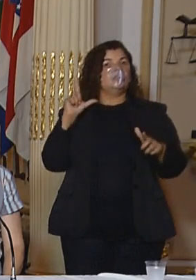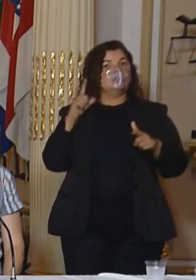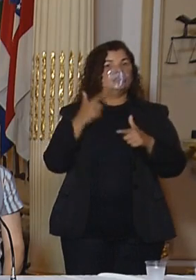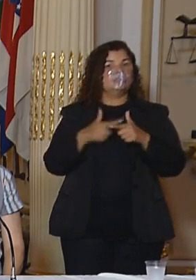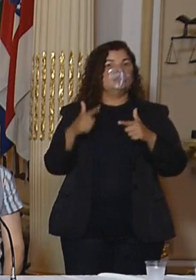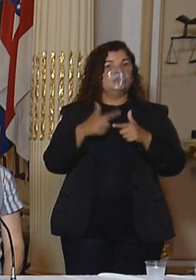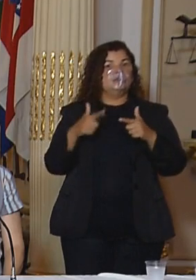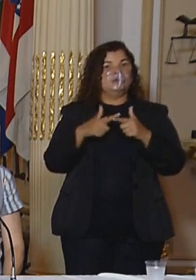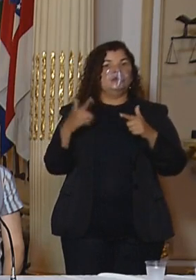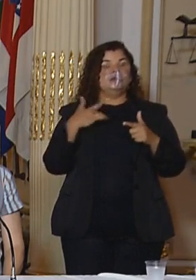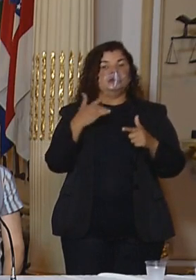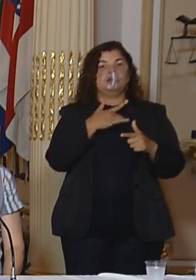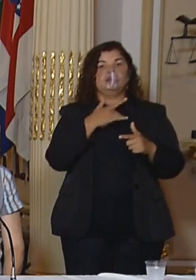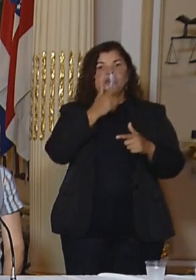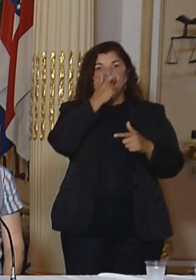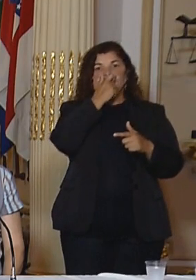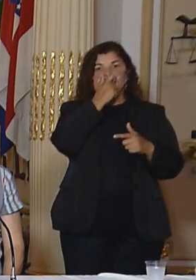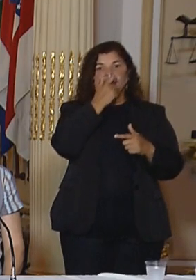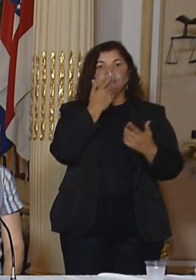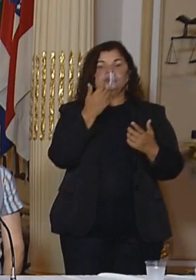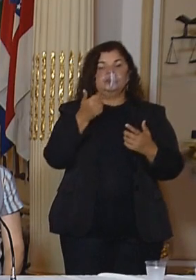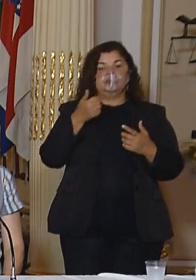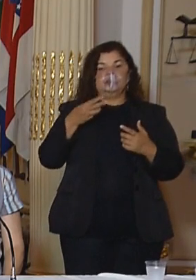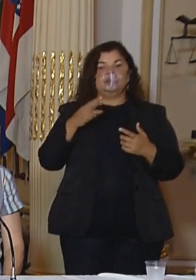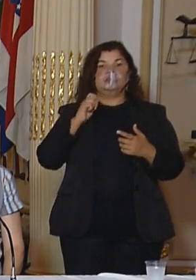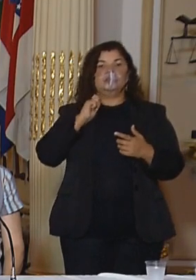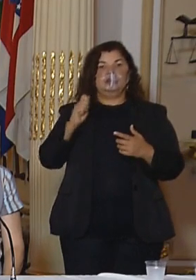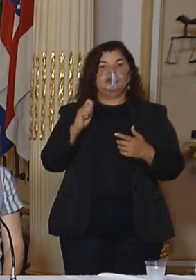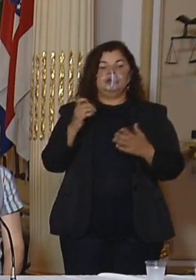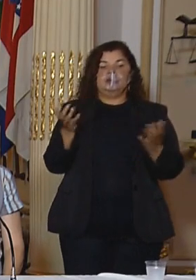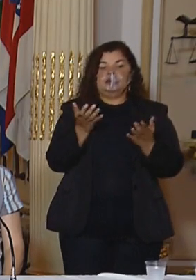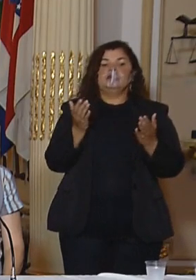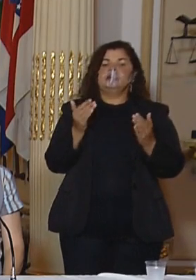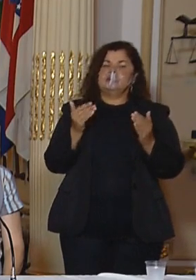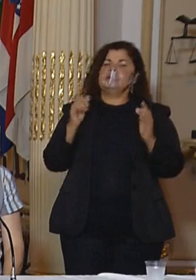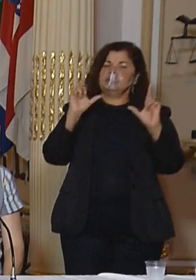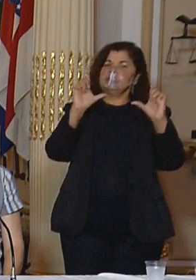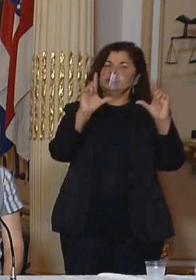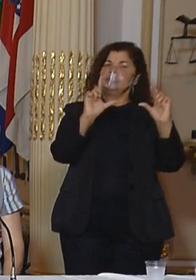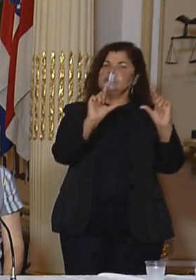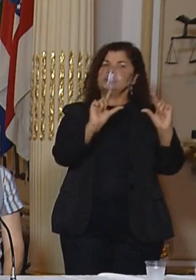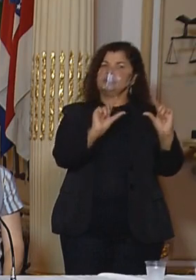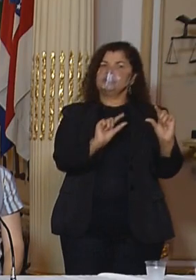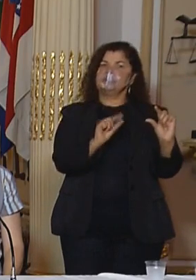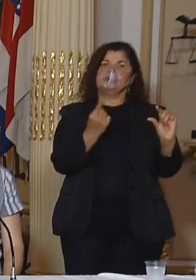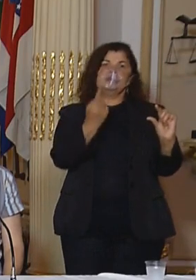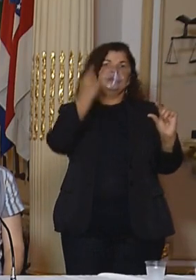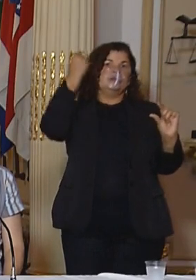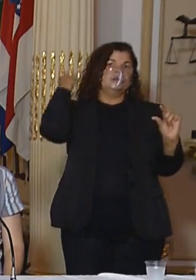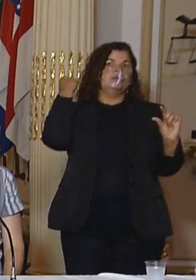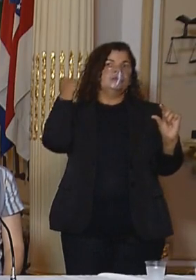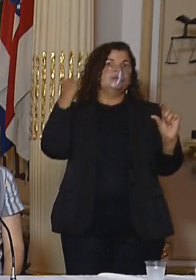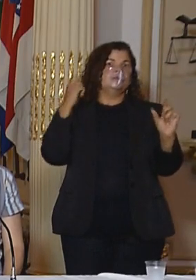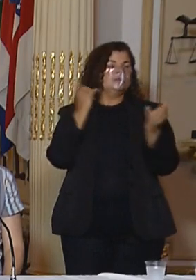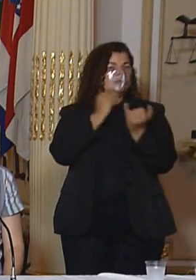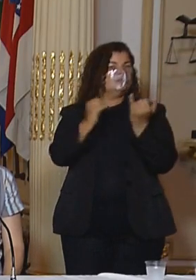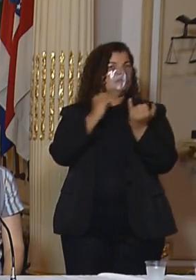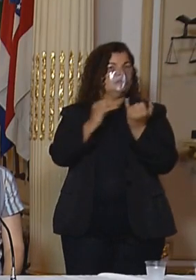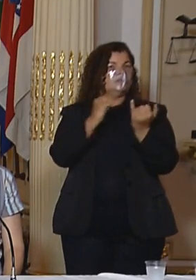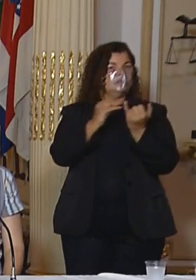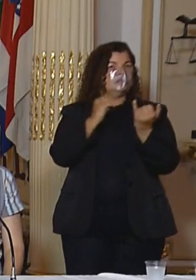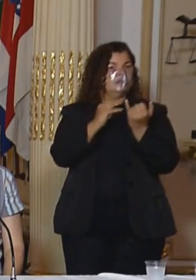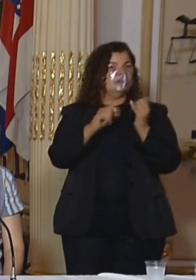desde o dia 13 de abril. Então, nós voltamos à condição que nós tínhamos lá no começo, né, antes